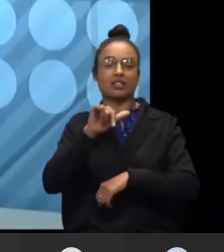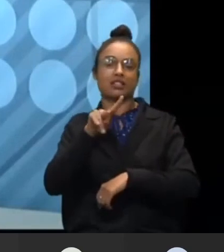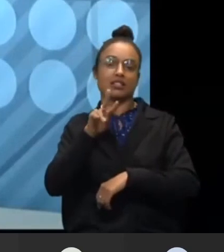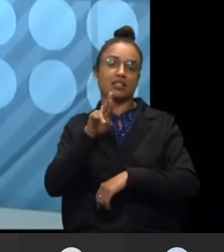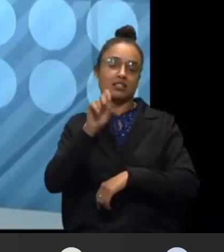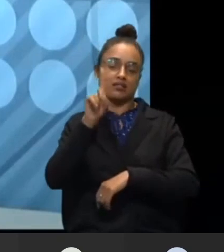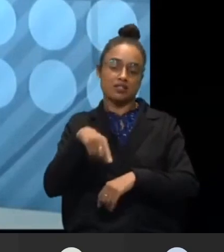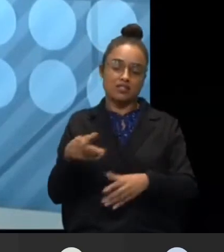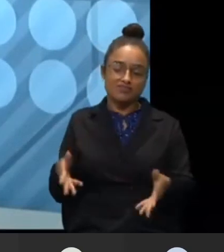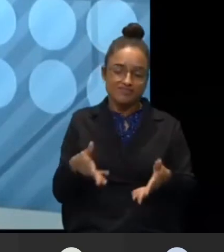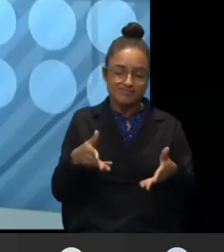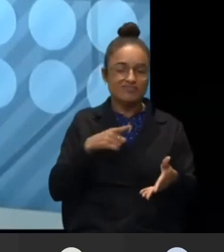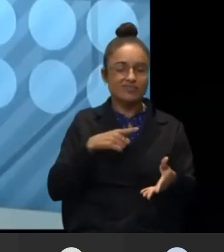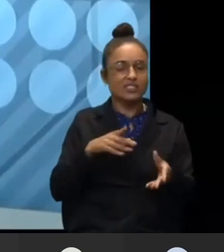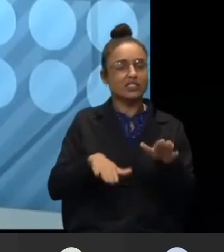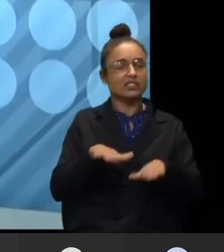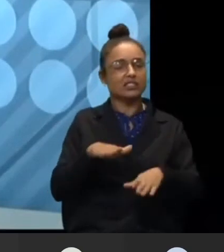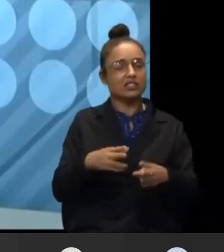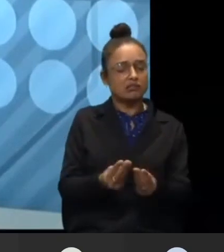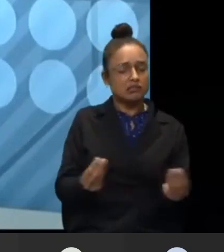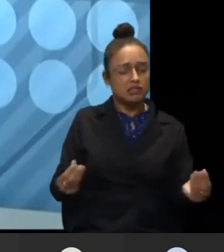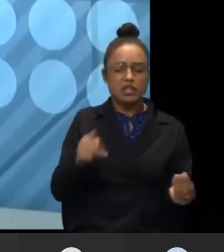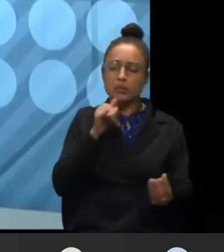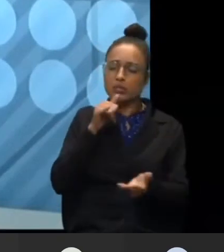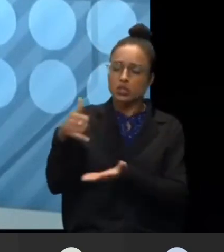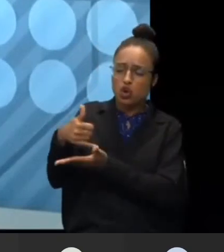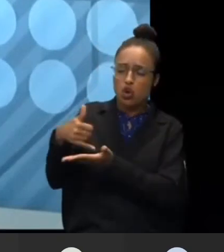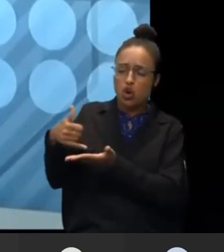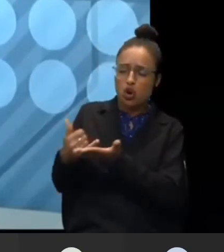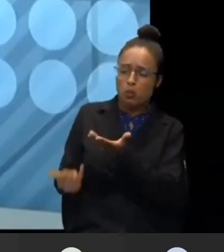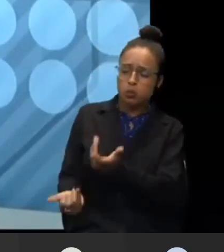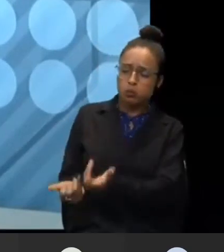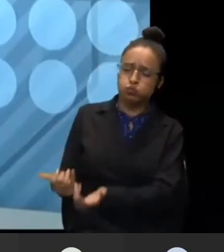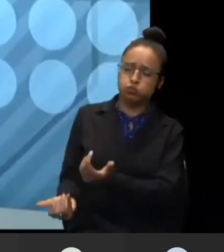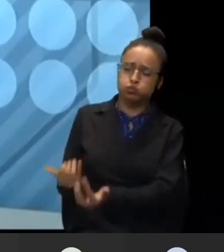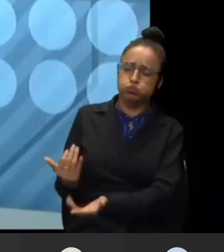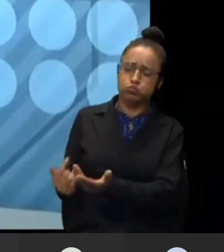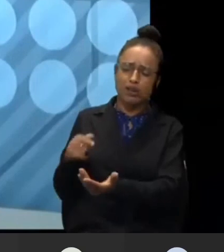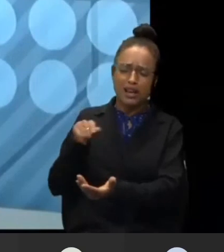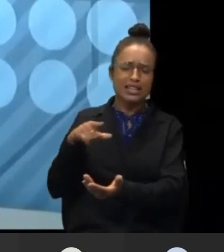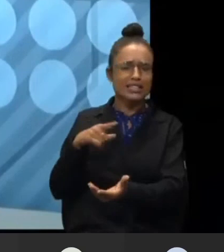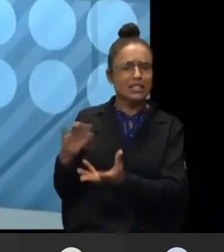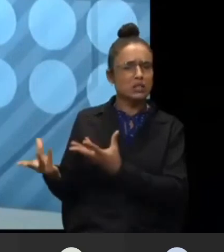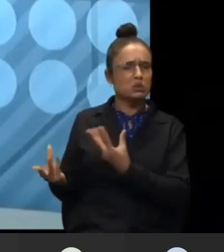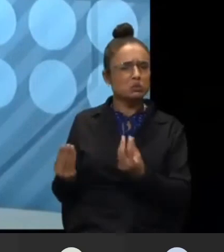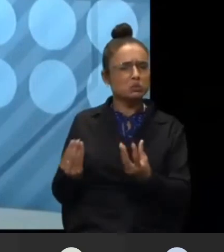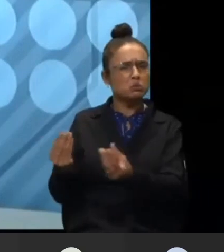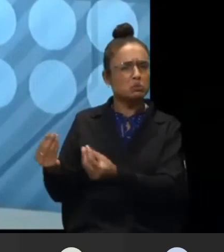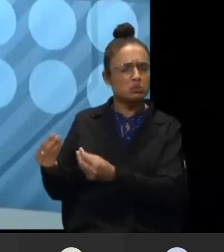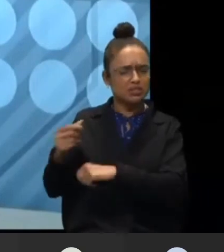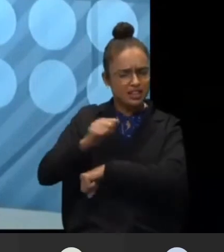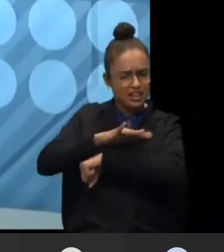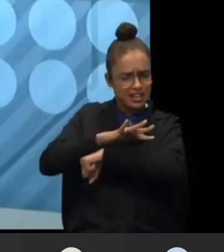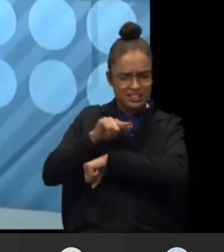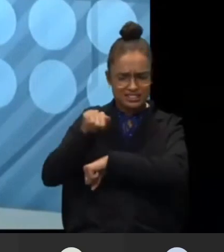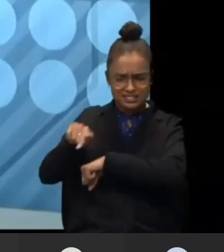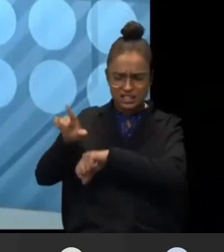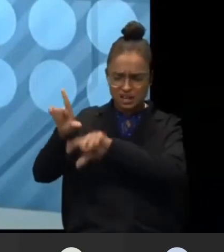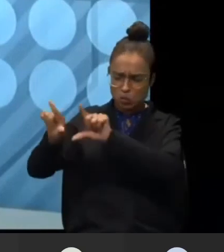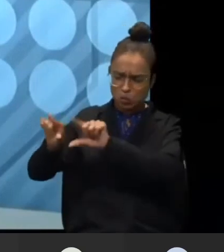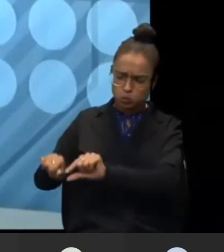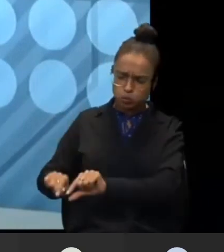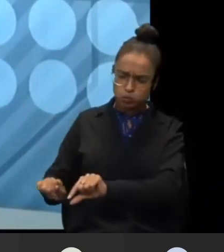nesse sentido. Em óleos, por exemplo, óleos de fritura, conforme a quantidade de ácidos graxos livres, diminui o ponto de